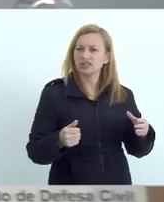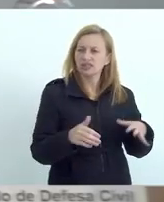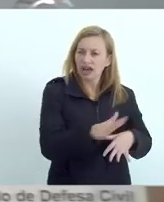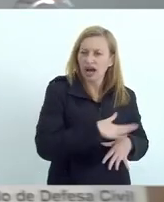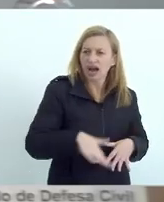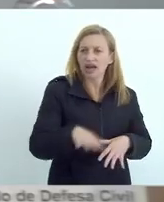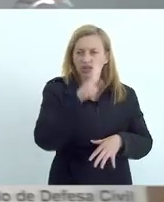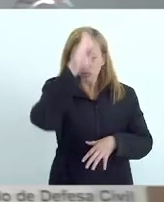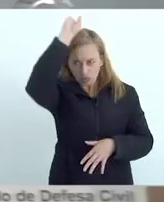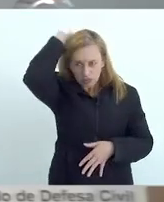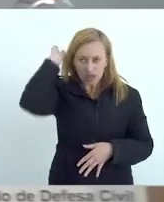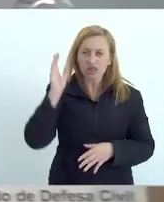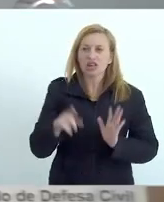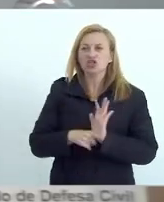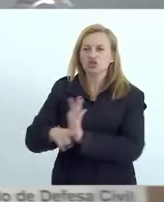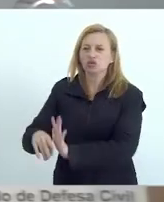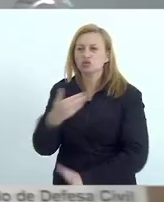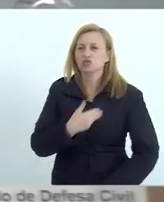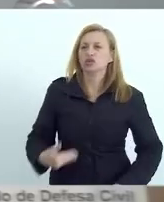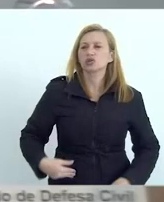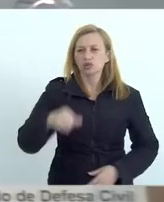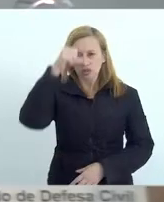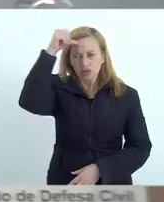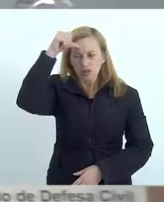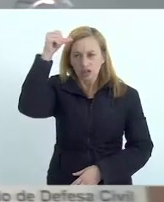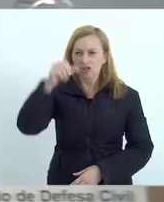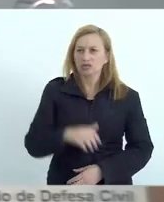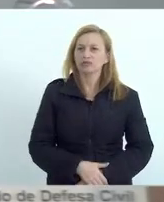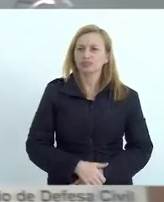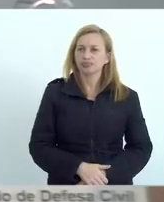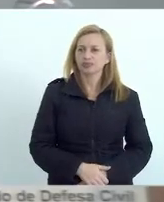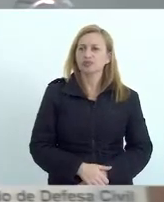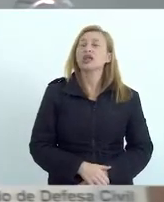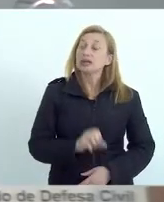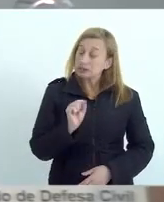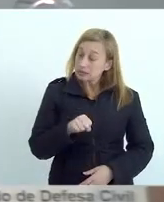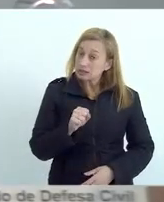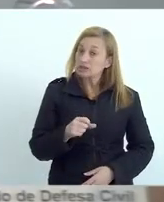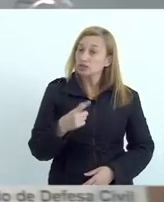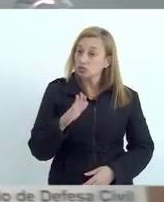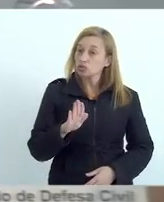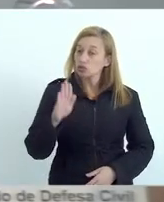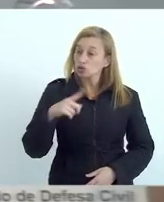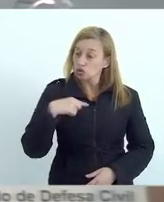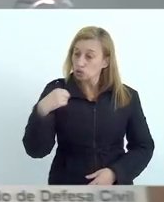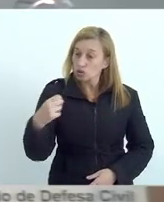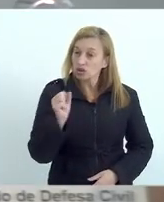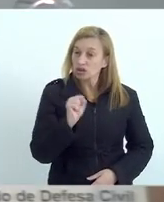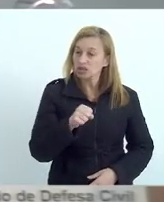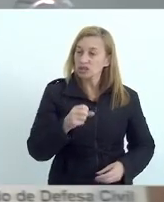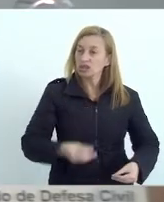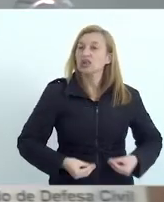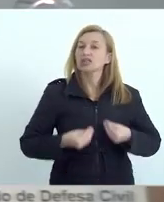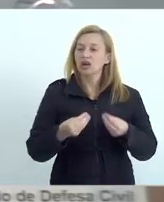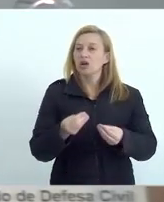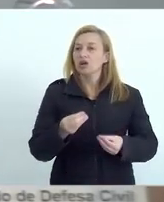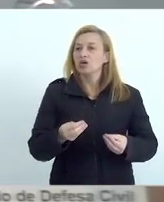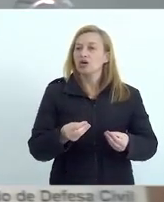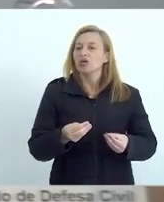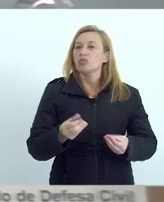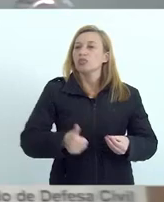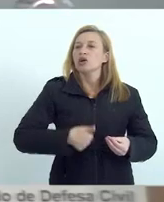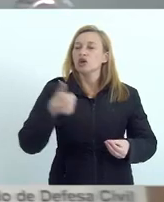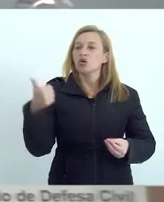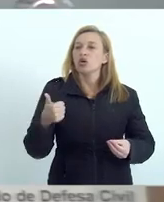ajudar o governador Cláudio Castro É eu sei eu sou candidato sim a entregar um corpo de bombeiros